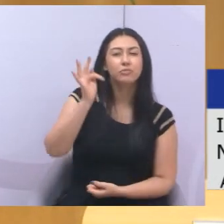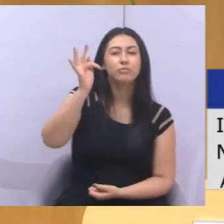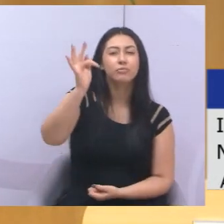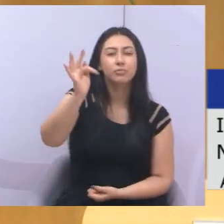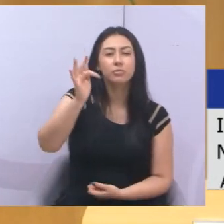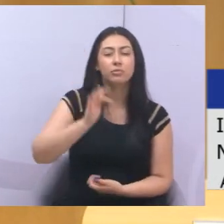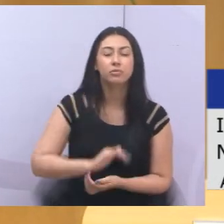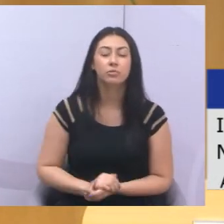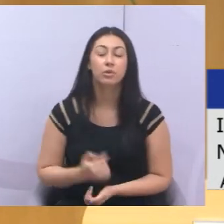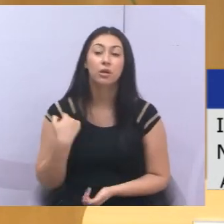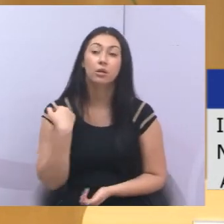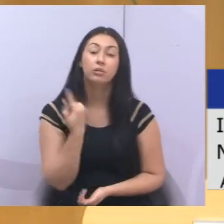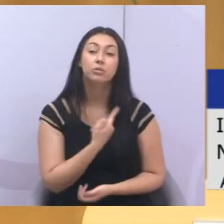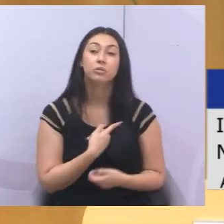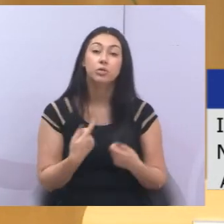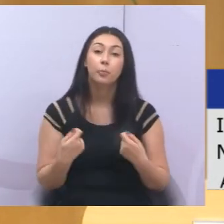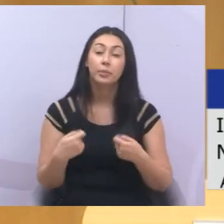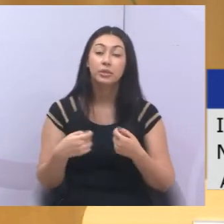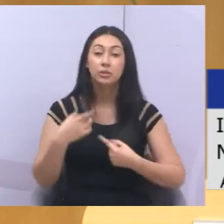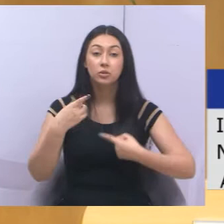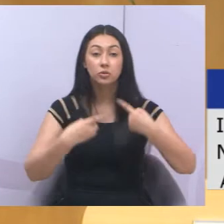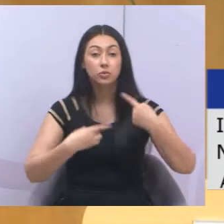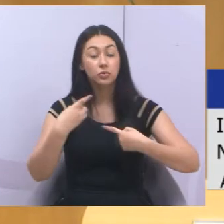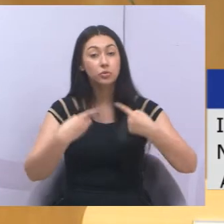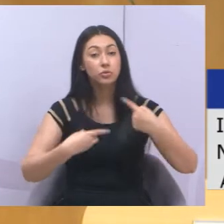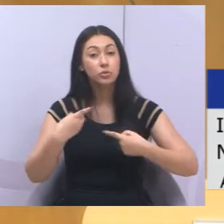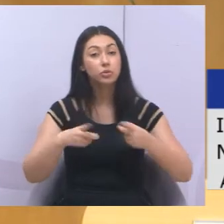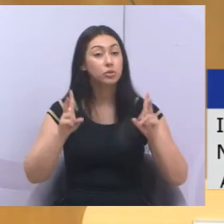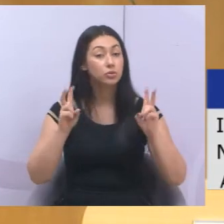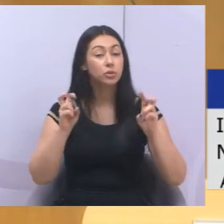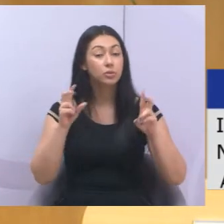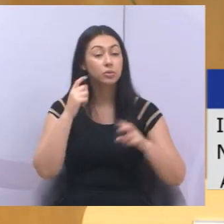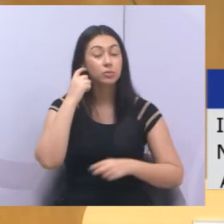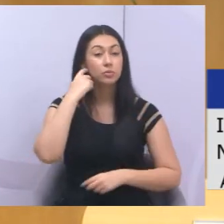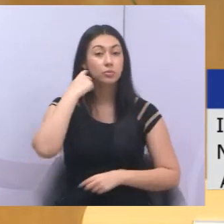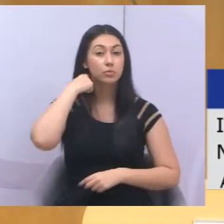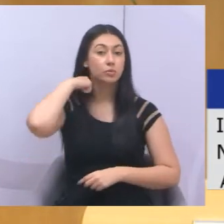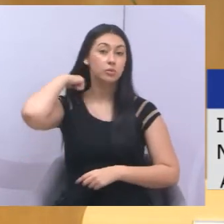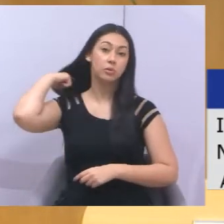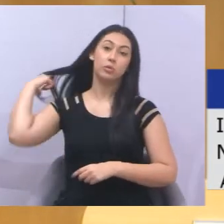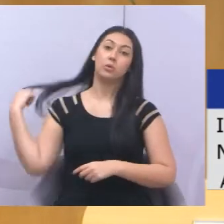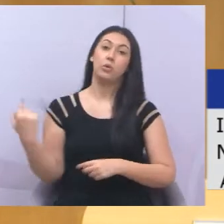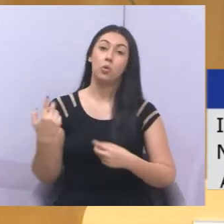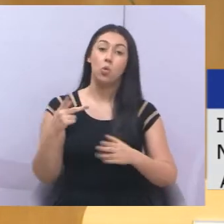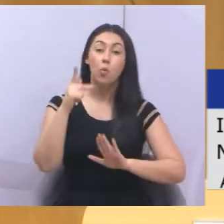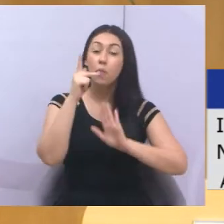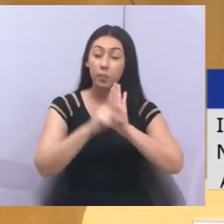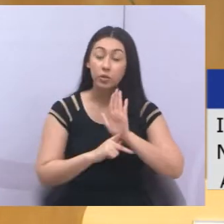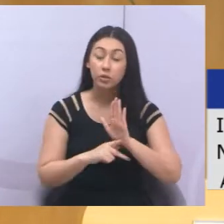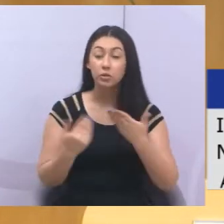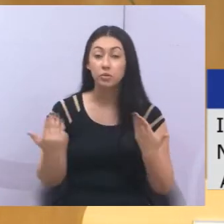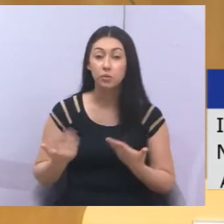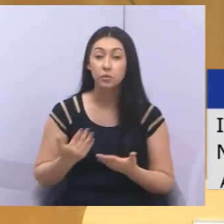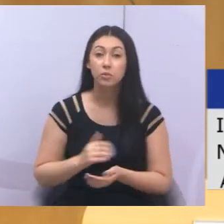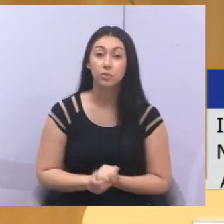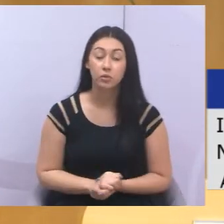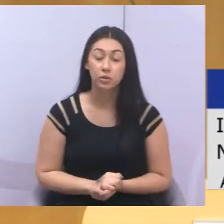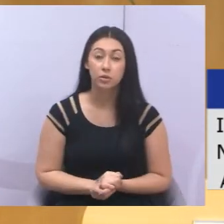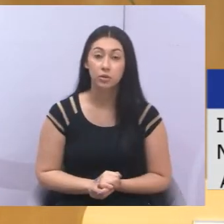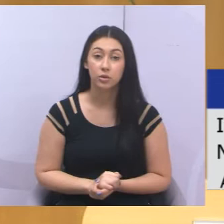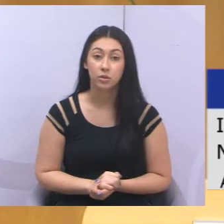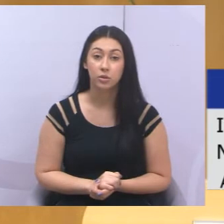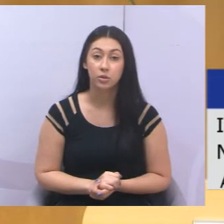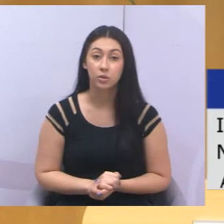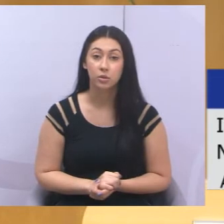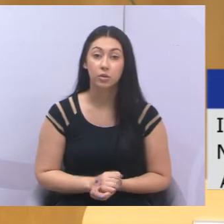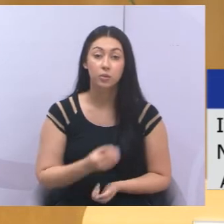A gente precisa discutir certos temas na nossa sociedade. E o seu projeto hoje